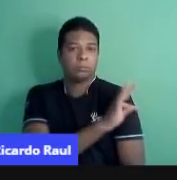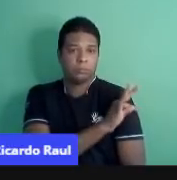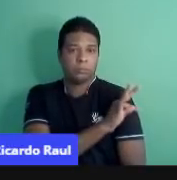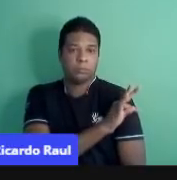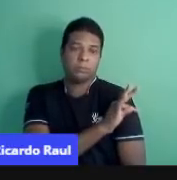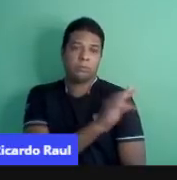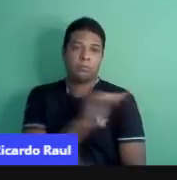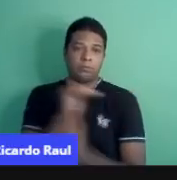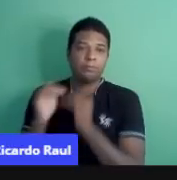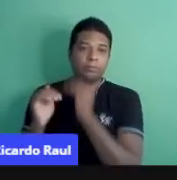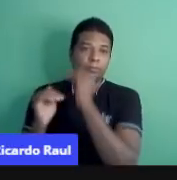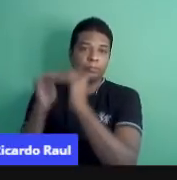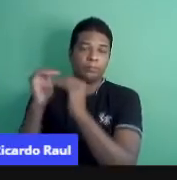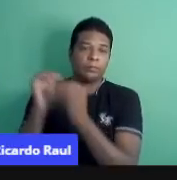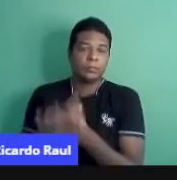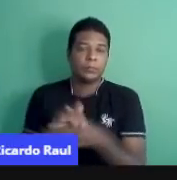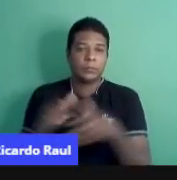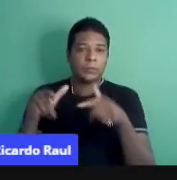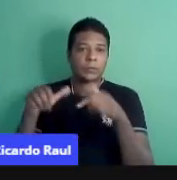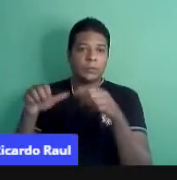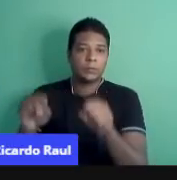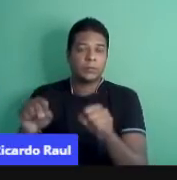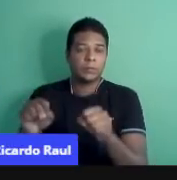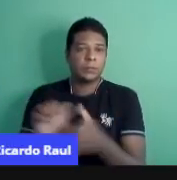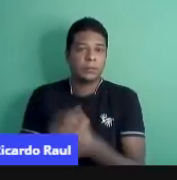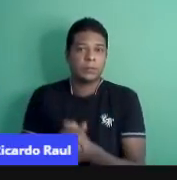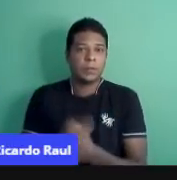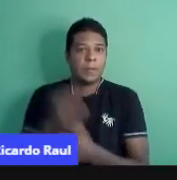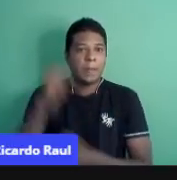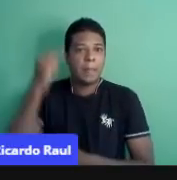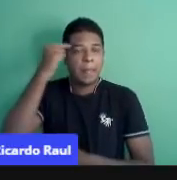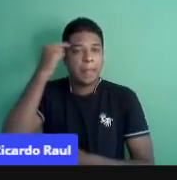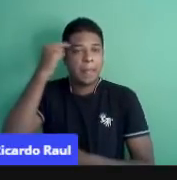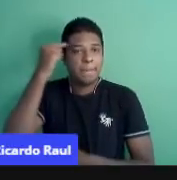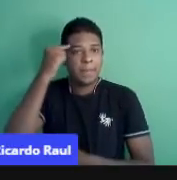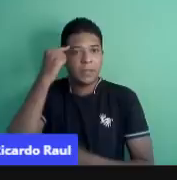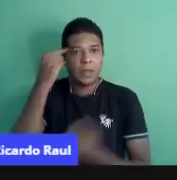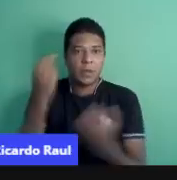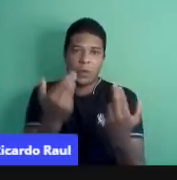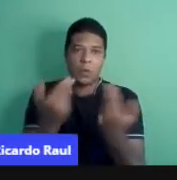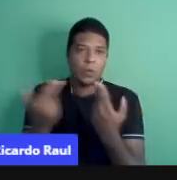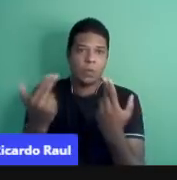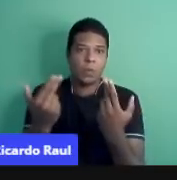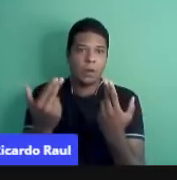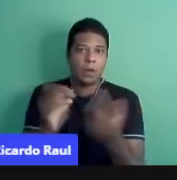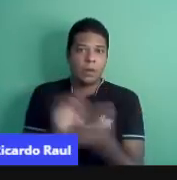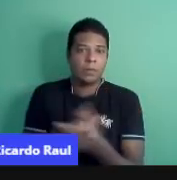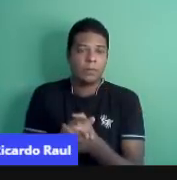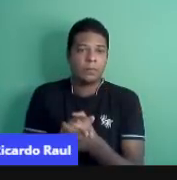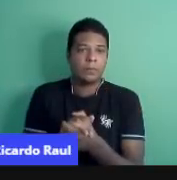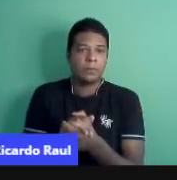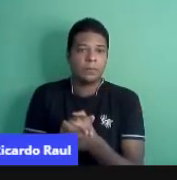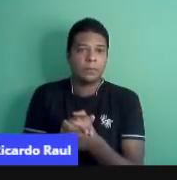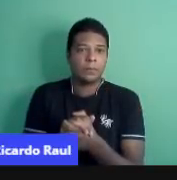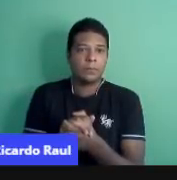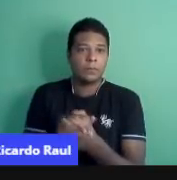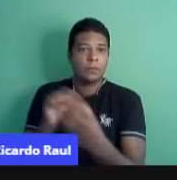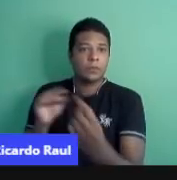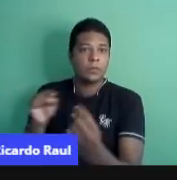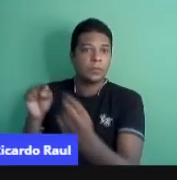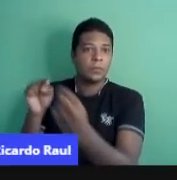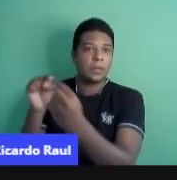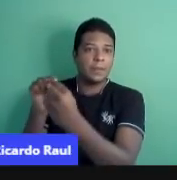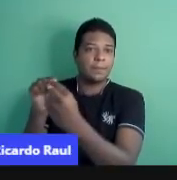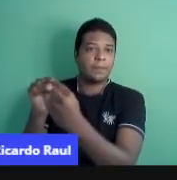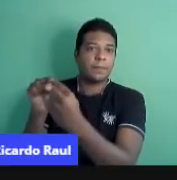como nós já falamos, não podemos mais pensar dessa forma. E em seguida apareciam os objetivos